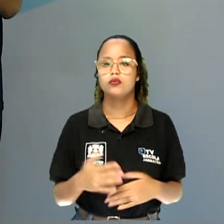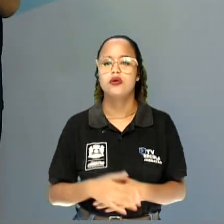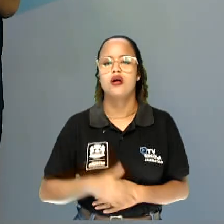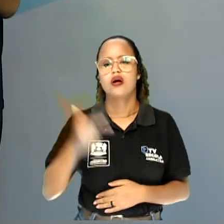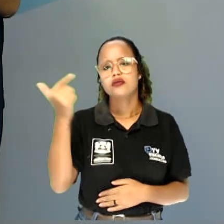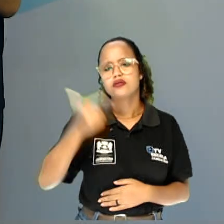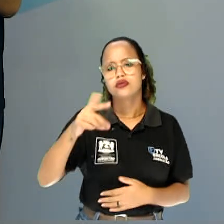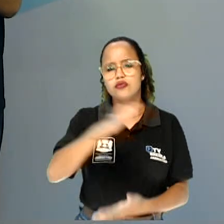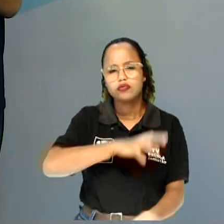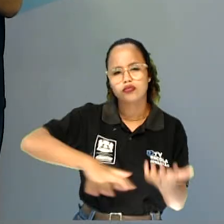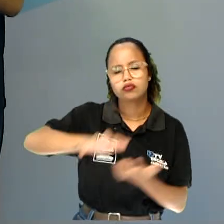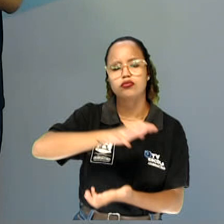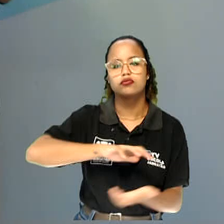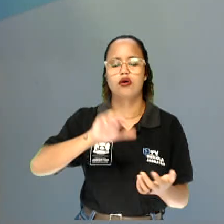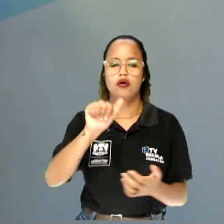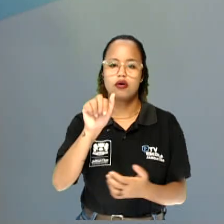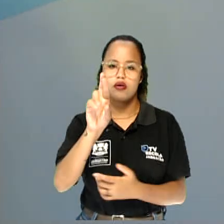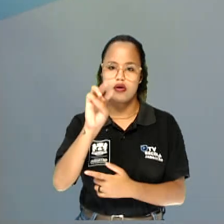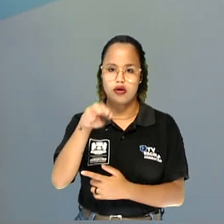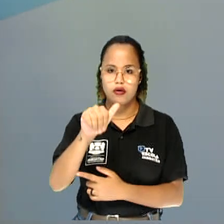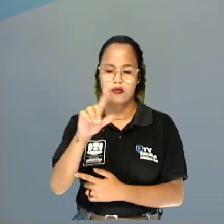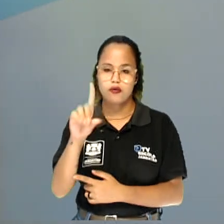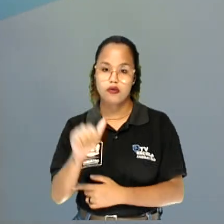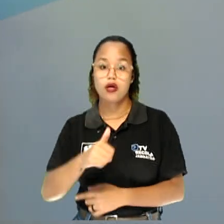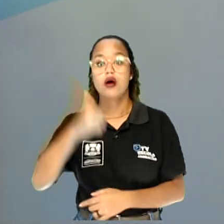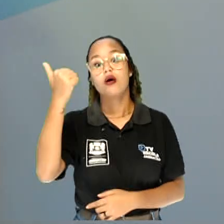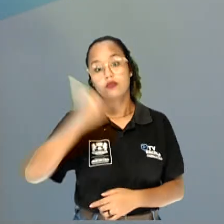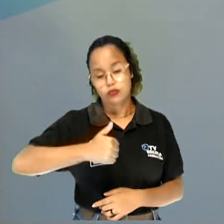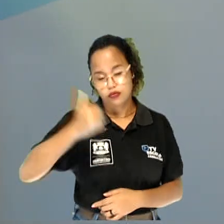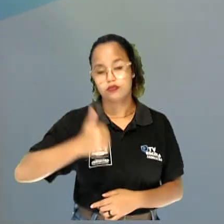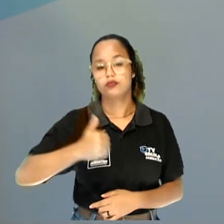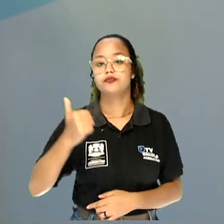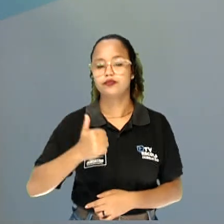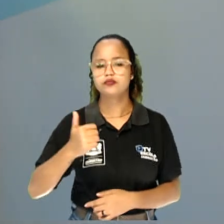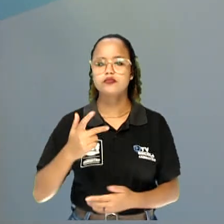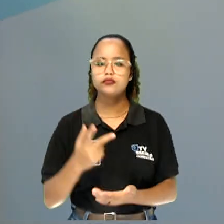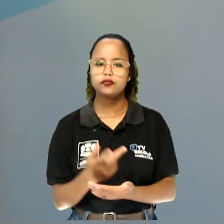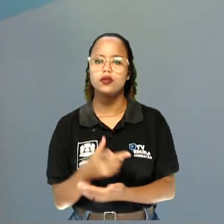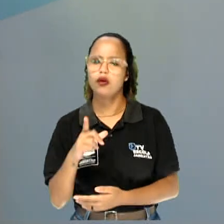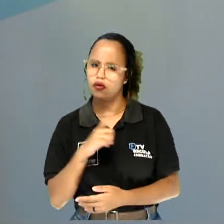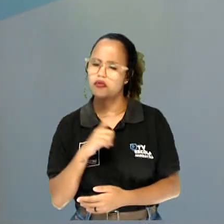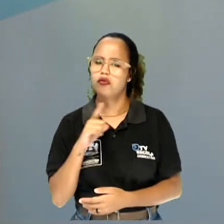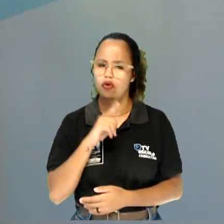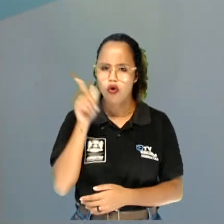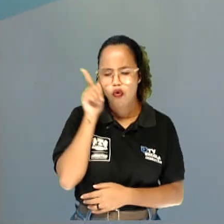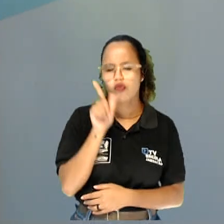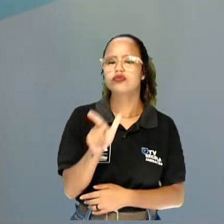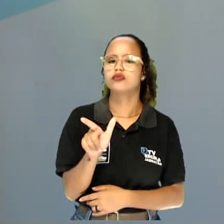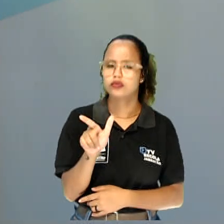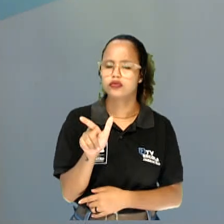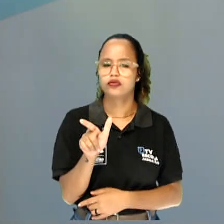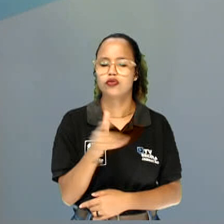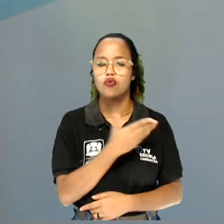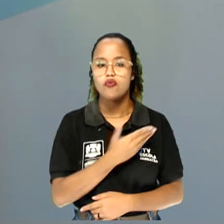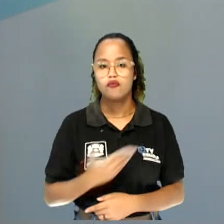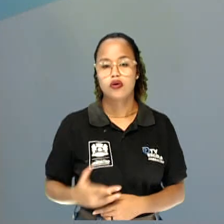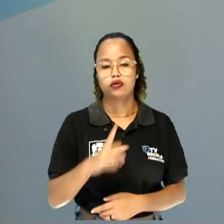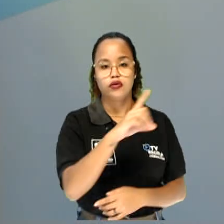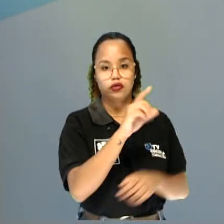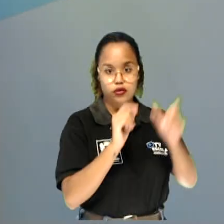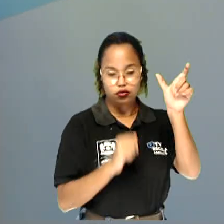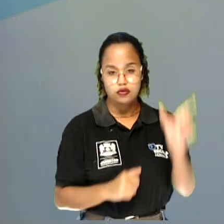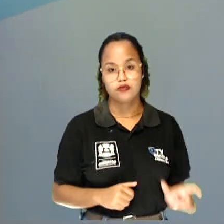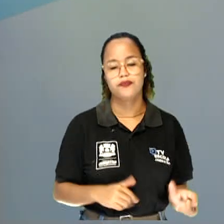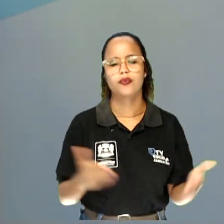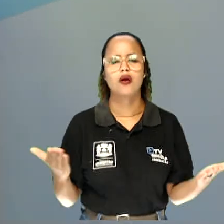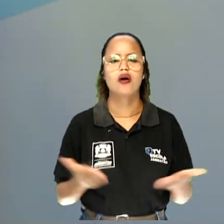Segunda Revolta da Armada. A primeira Revolta da Armada havia logrado sucesso no governo de Deodoro da Fonseca, né?